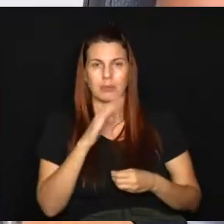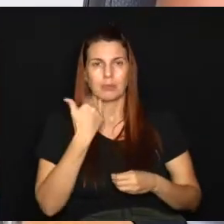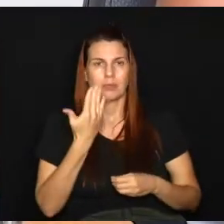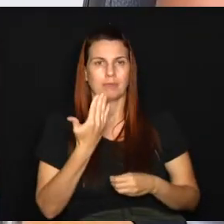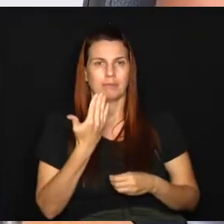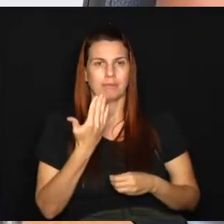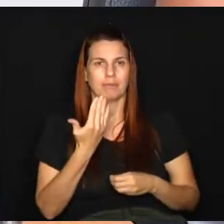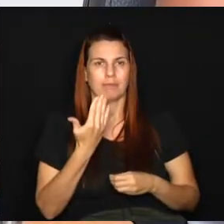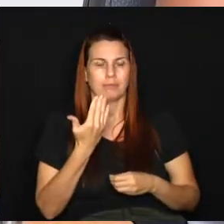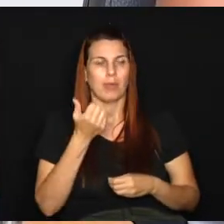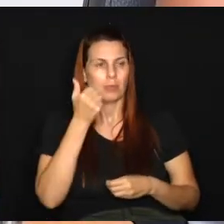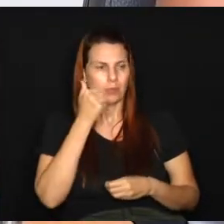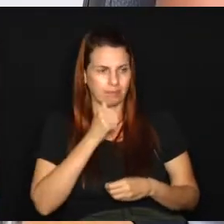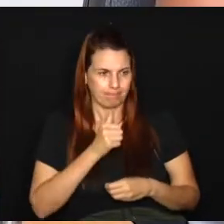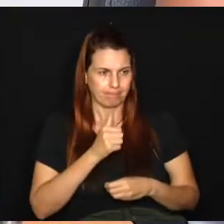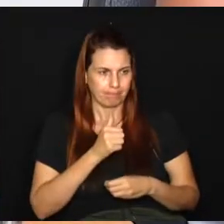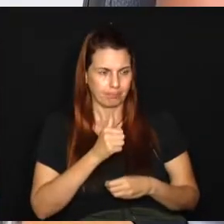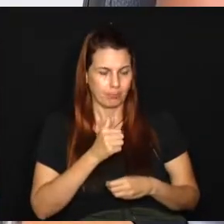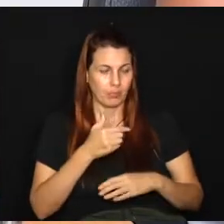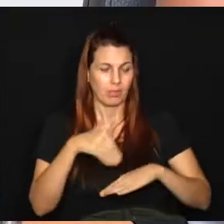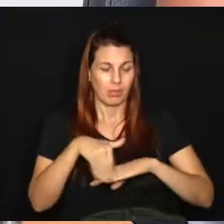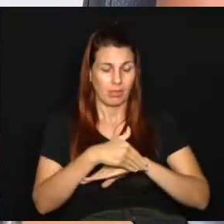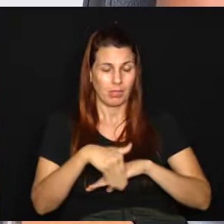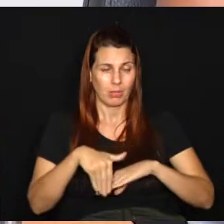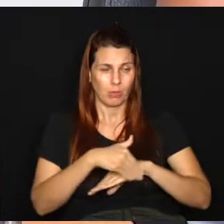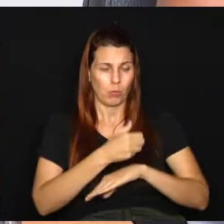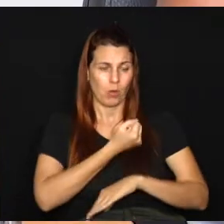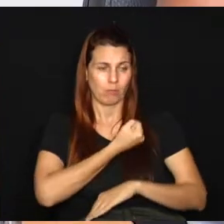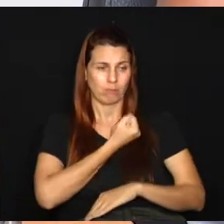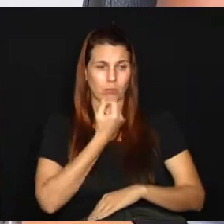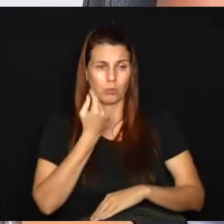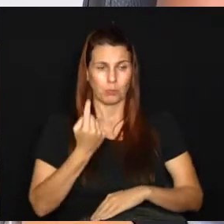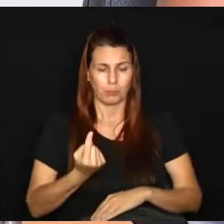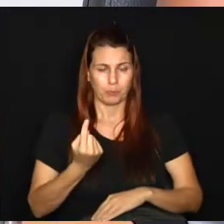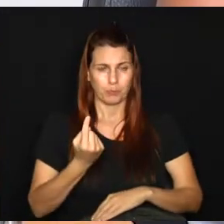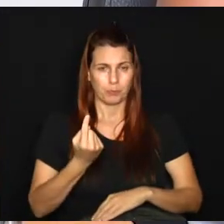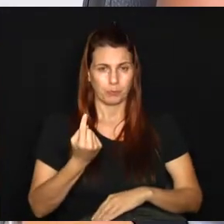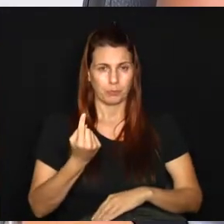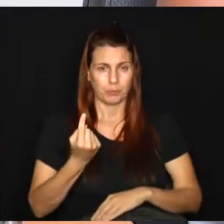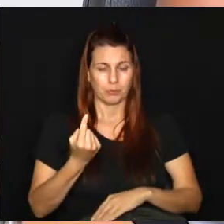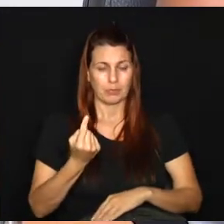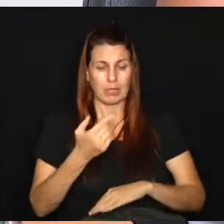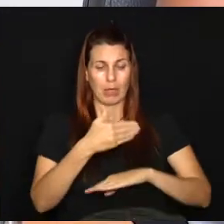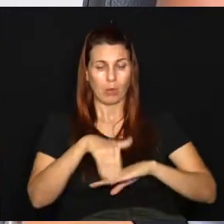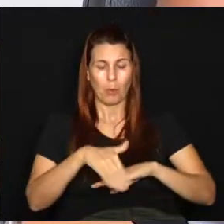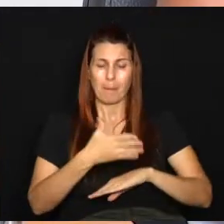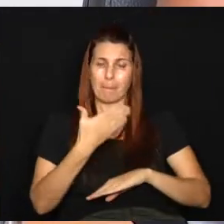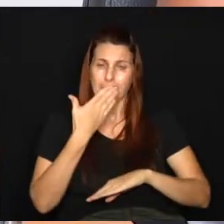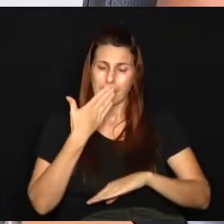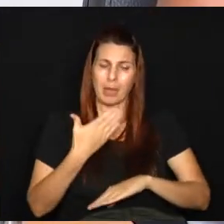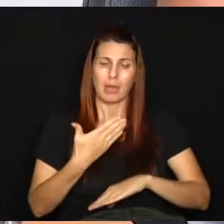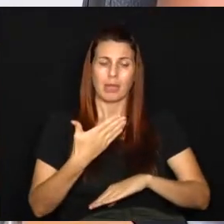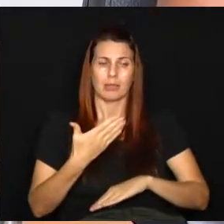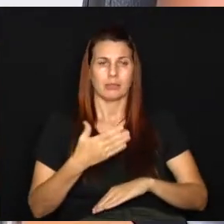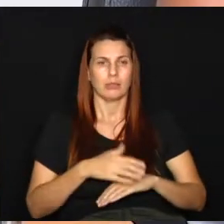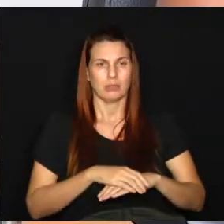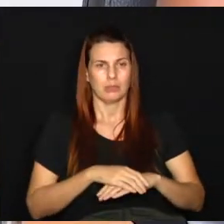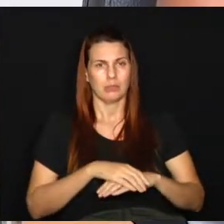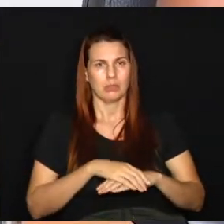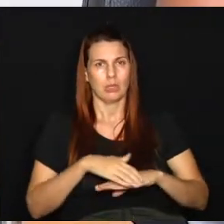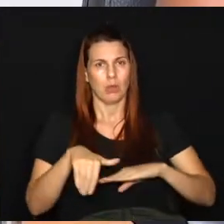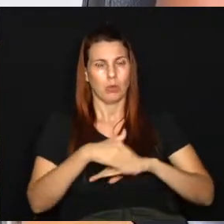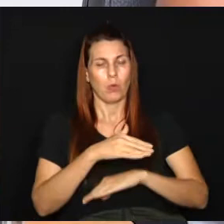mulher amanhecer o dia morta, na Rua 1, que é a rua que a gente pede que seja a Rua Francisca Dias